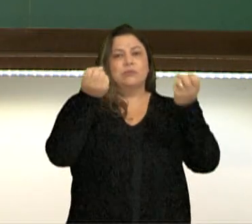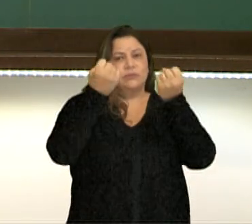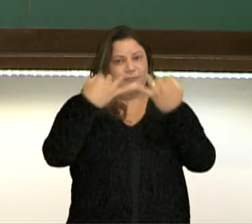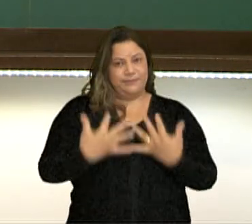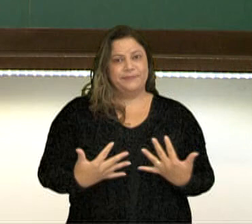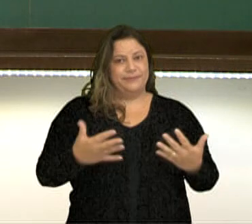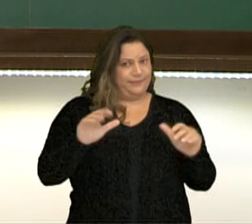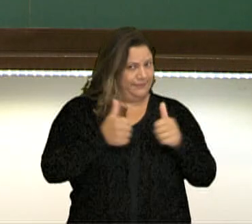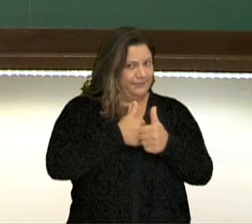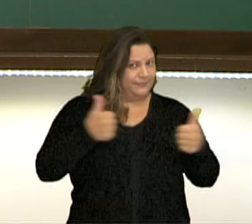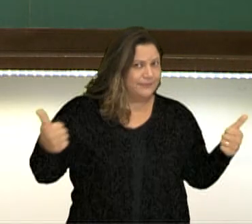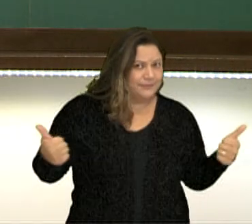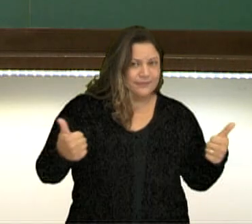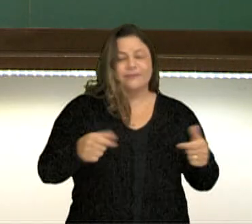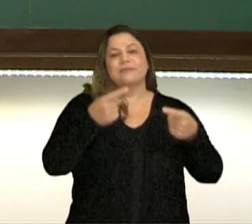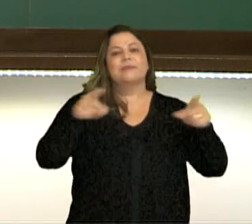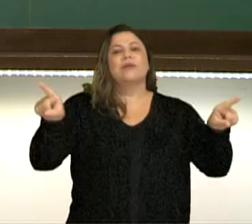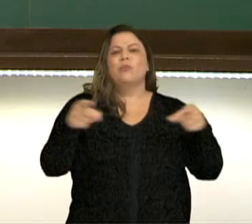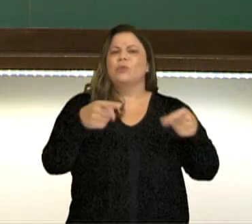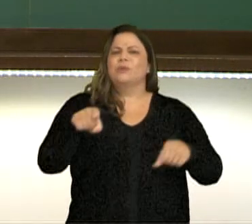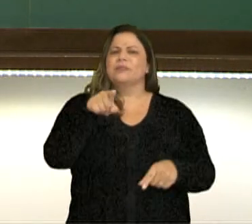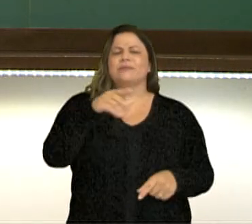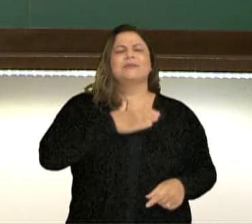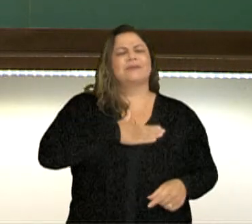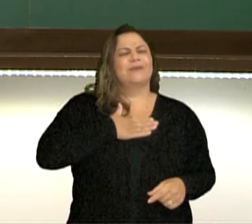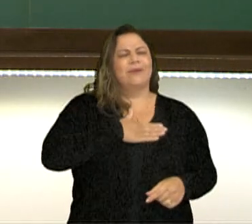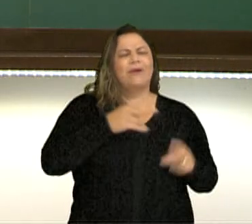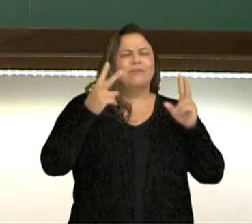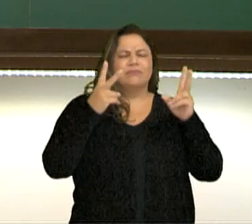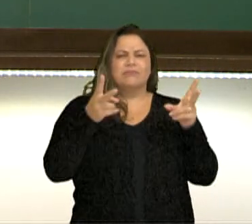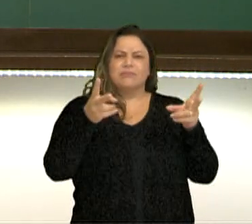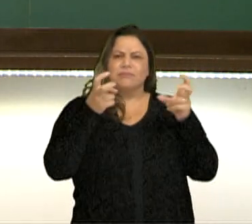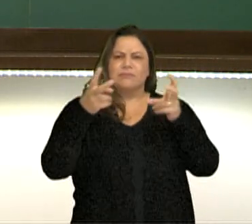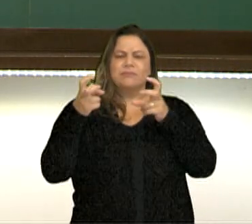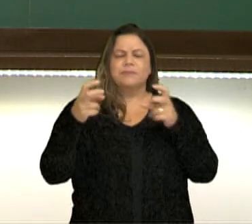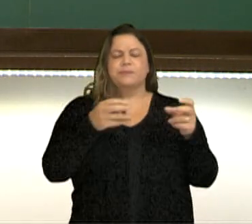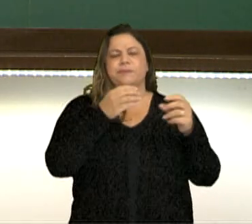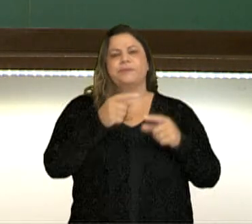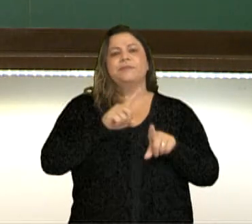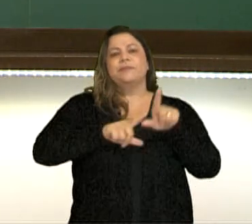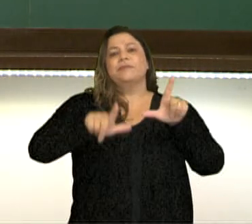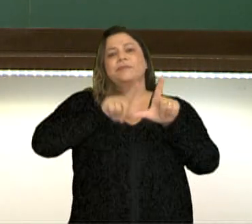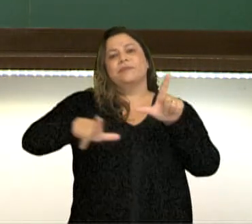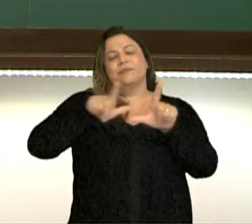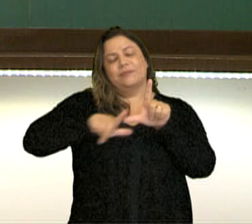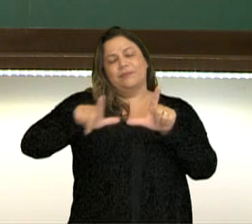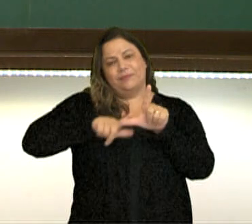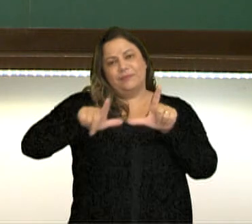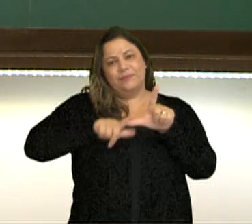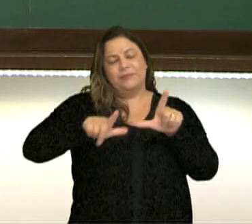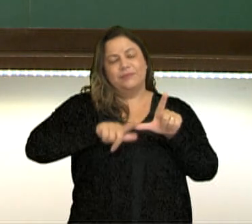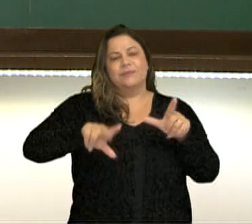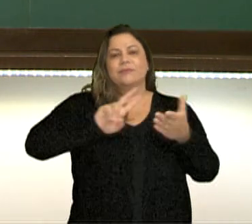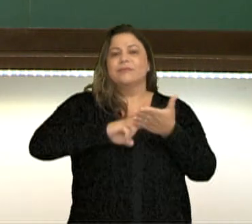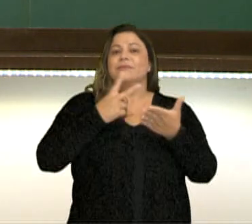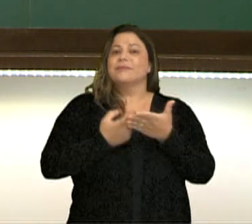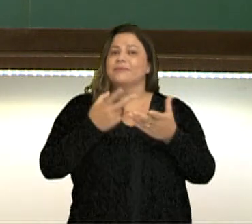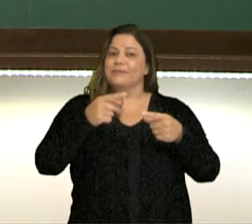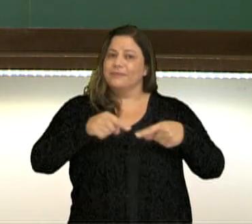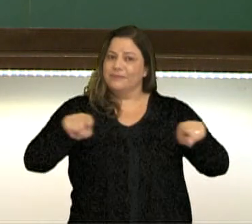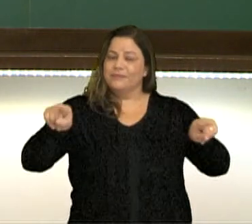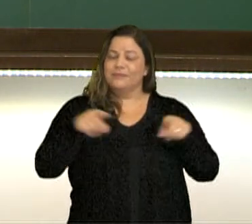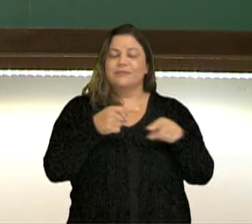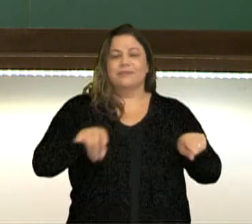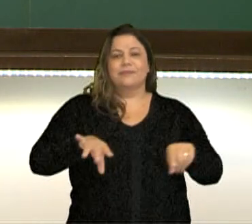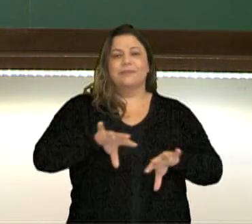escute. Ok? Música, gosta de música? Presta atenção na letra. Vai olhar a tradução de um pedacinho e vai aprimorando